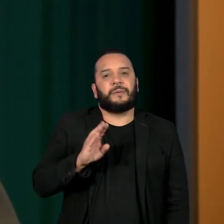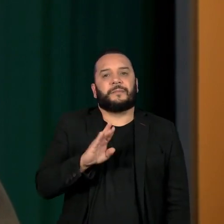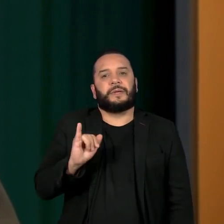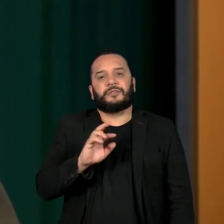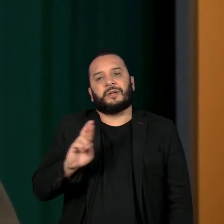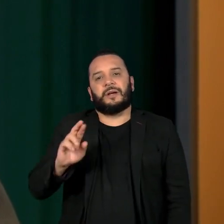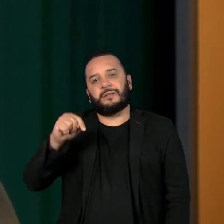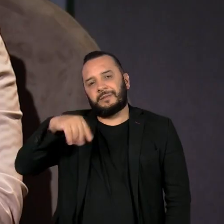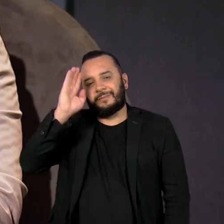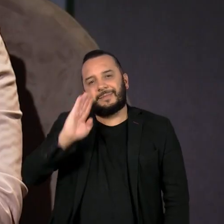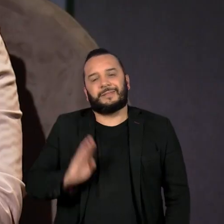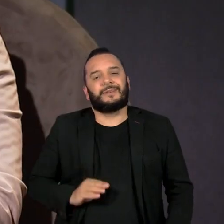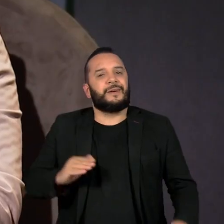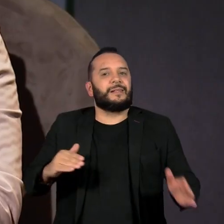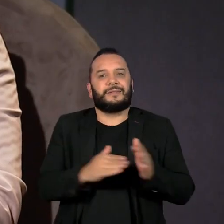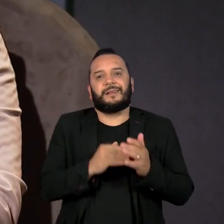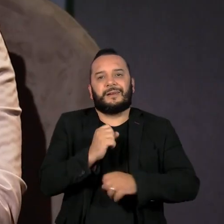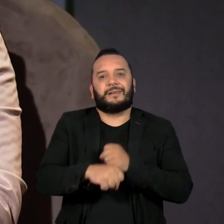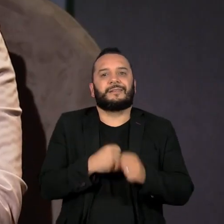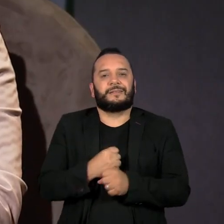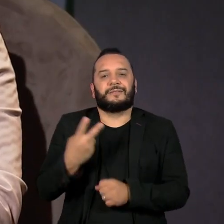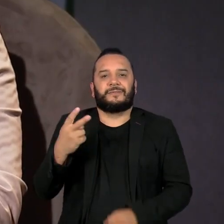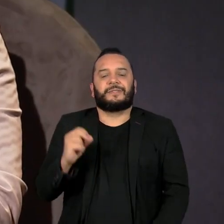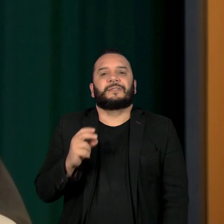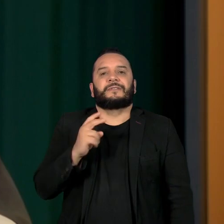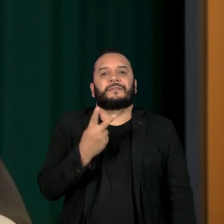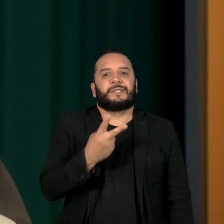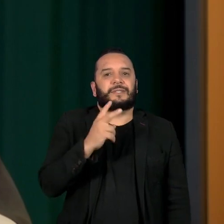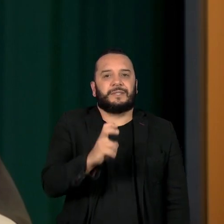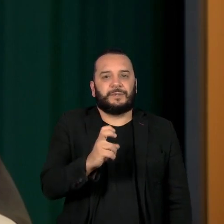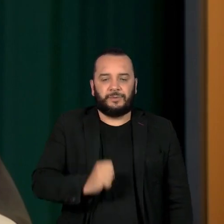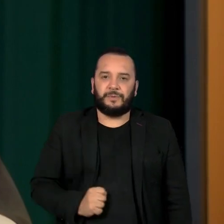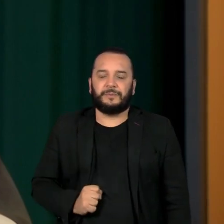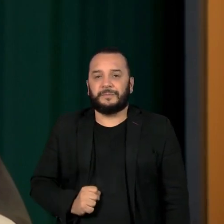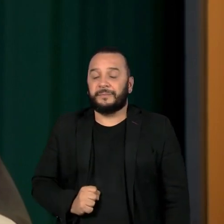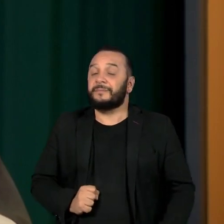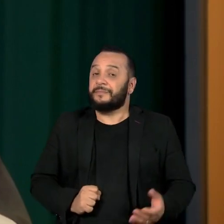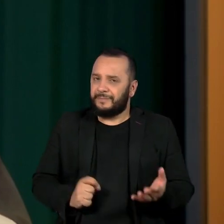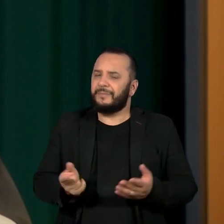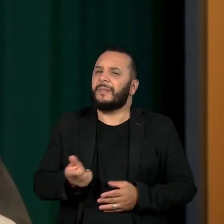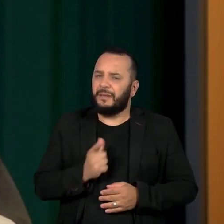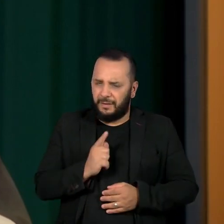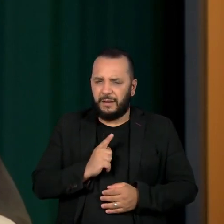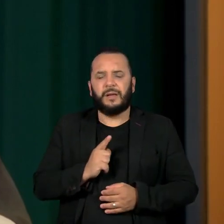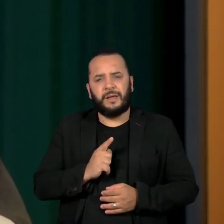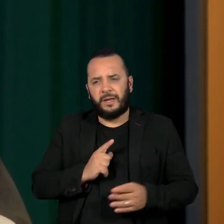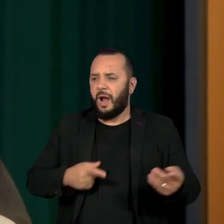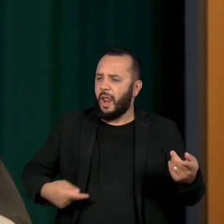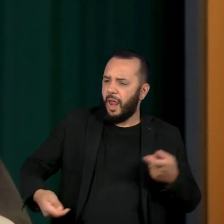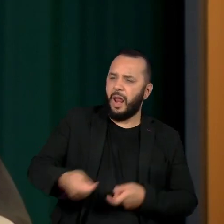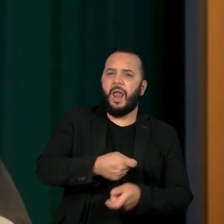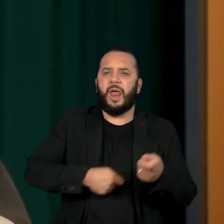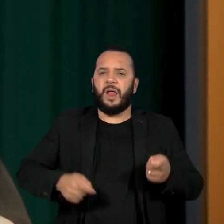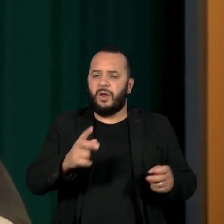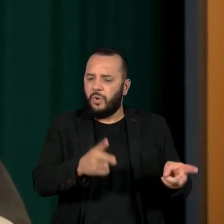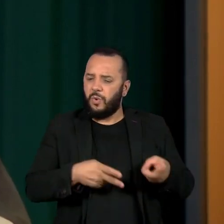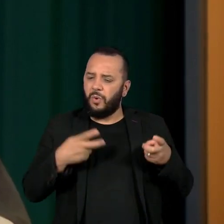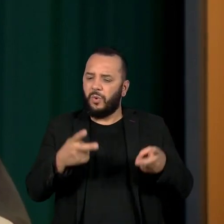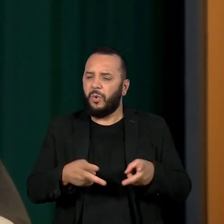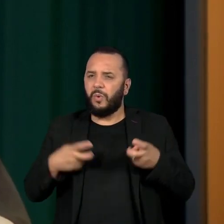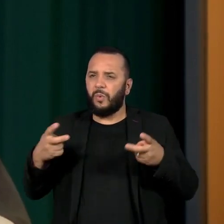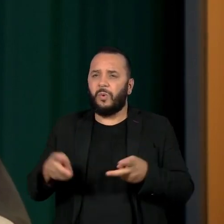Brasil até 2025. E se o mercado gera tanto retorno financeiro, por que ainda existe